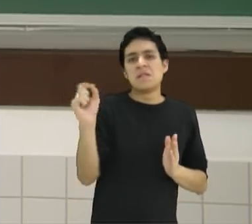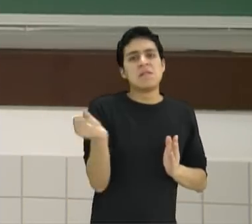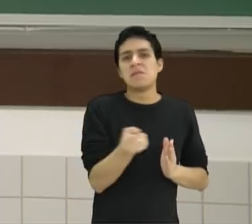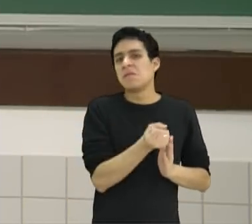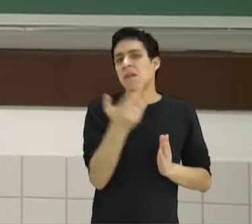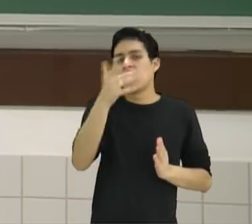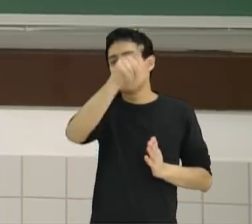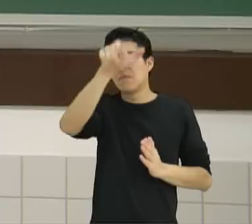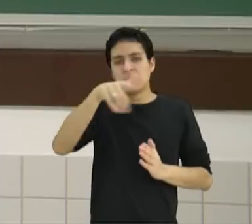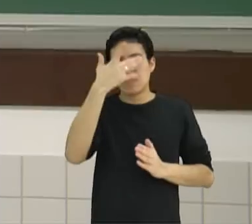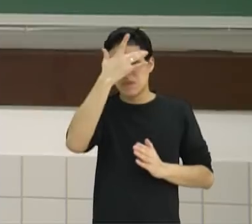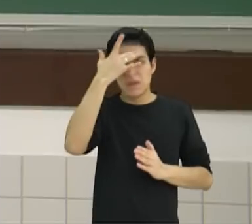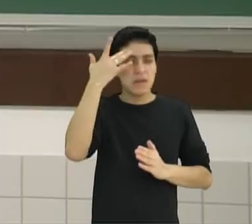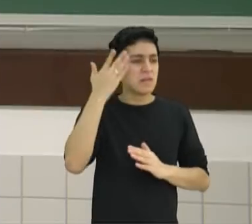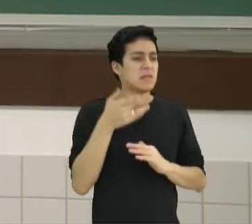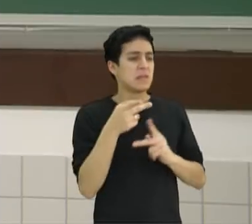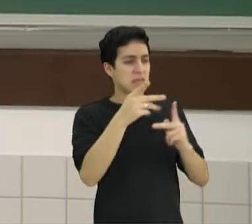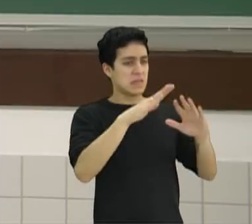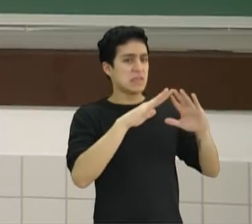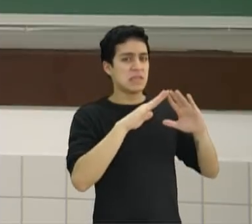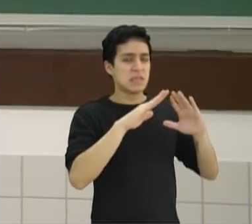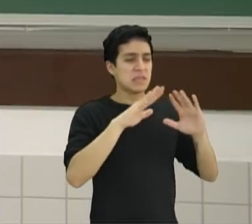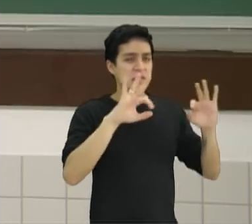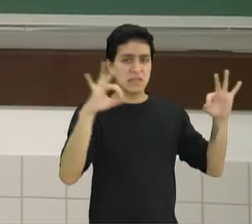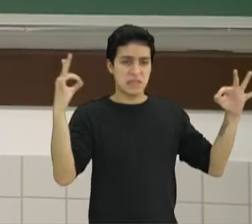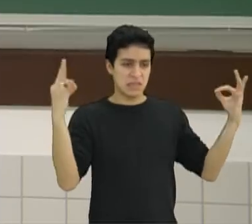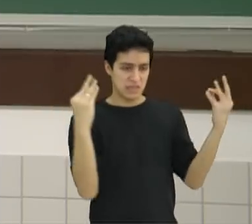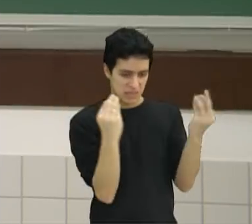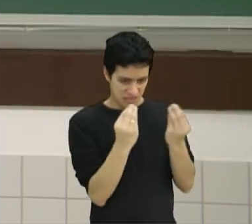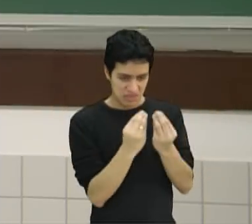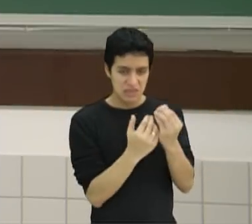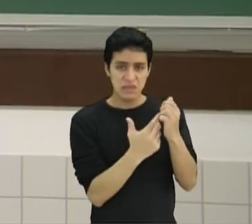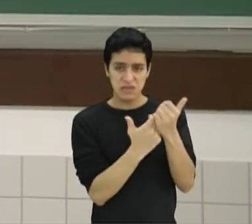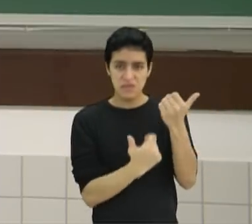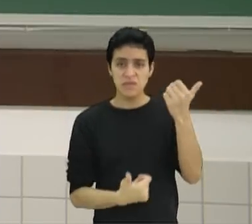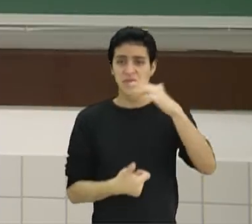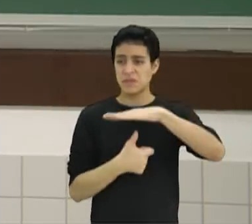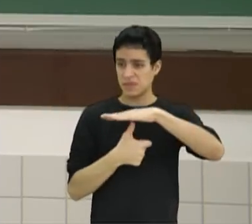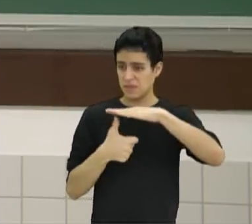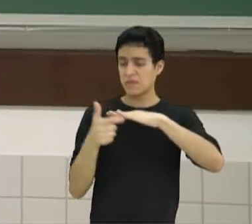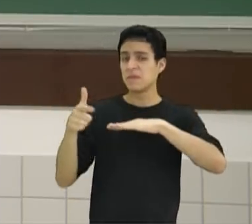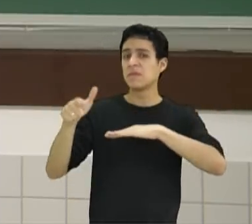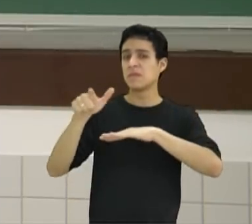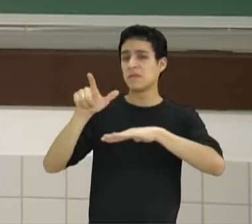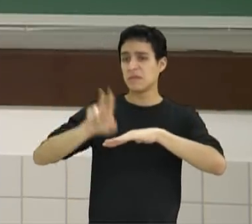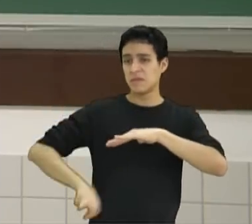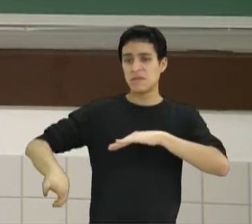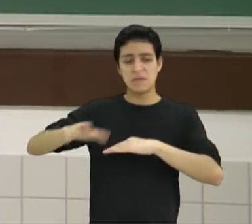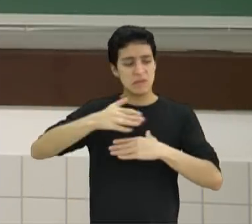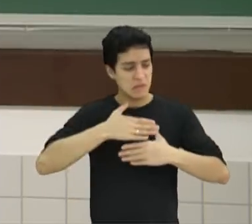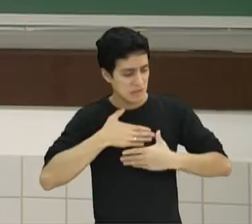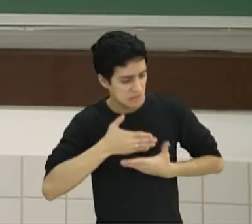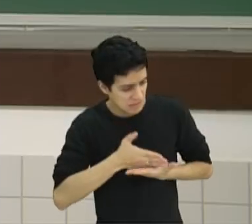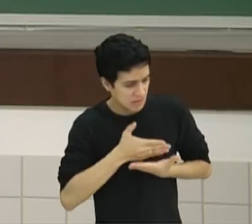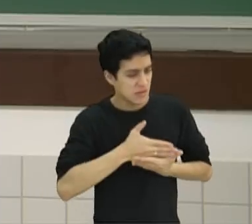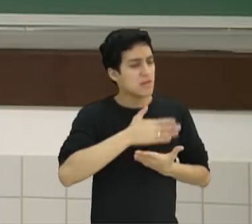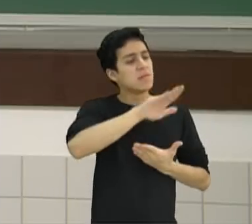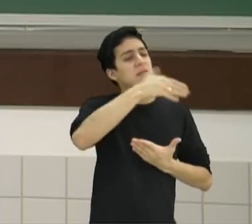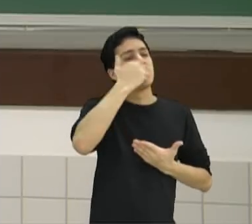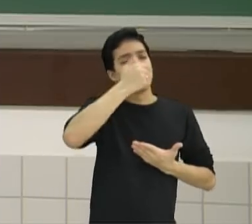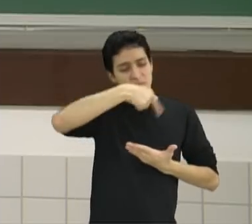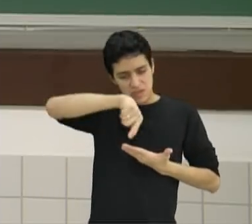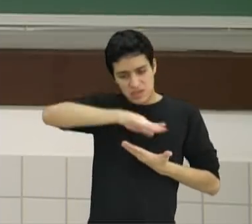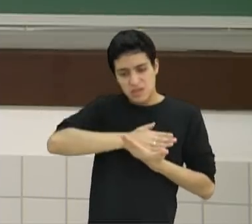nome, alguém foi até a casa da família do vice-chanceler e gostou da obra e falou para que essa obra